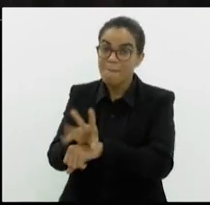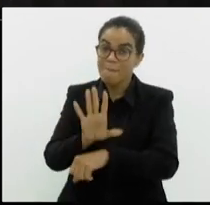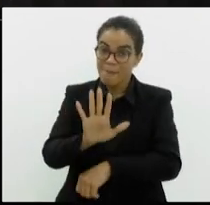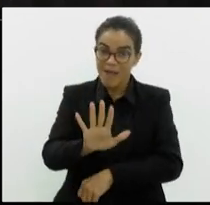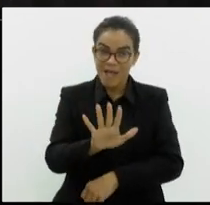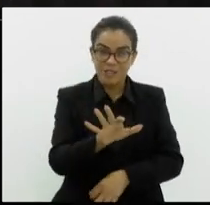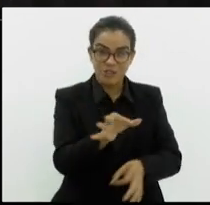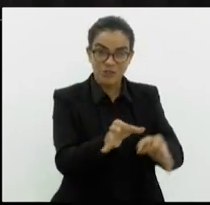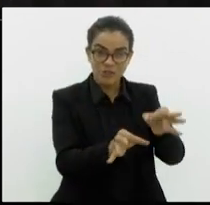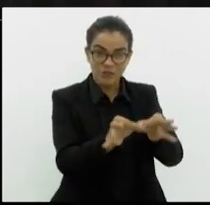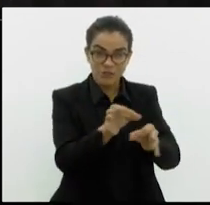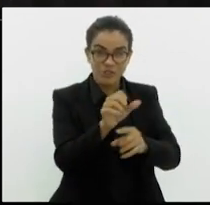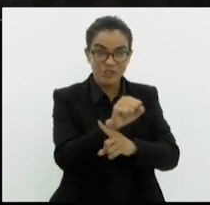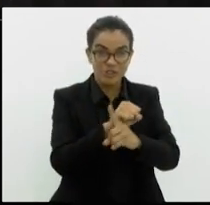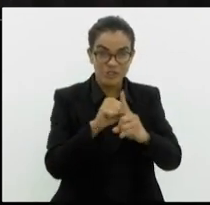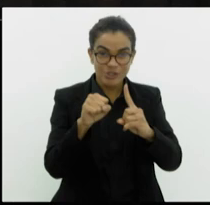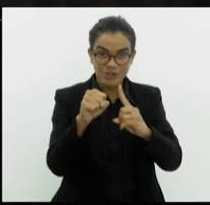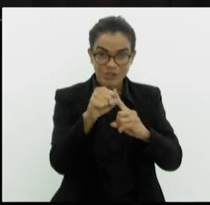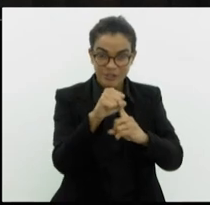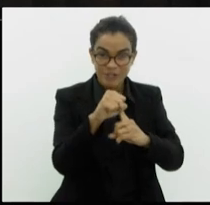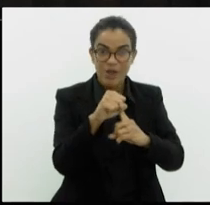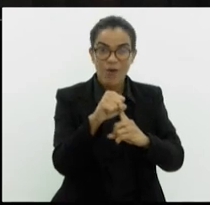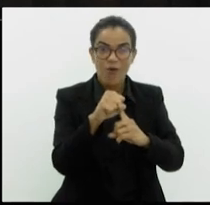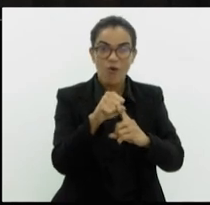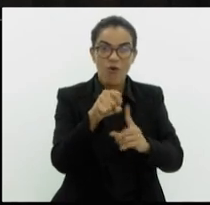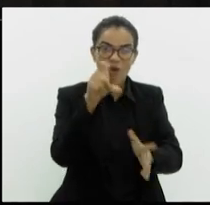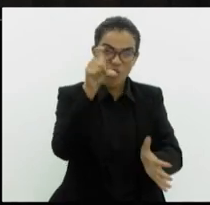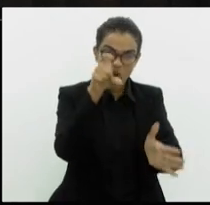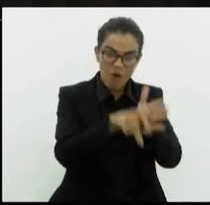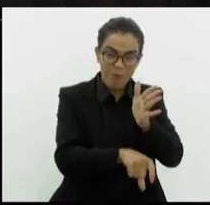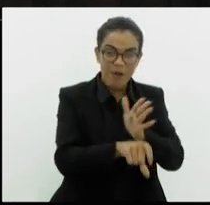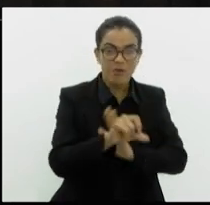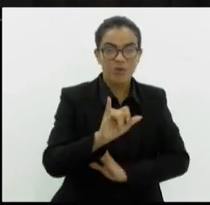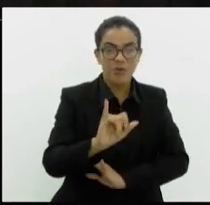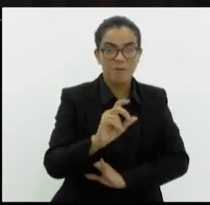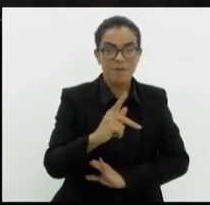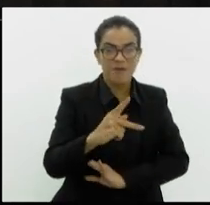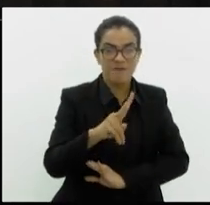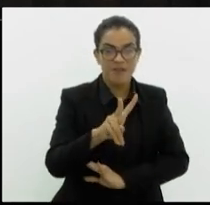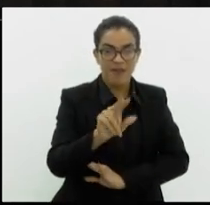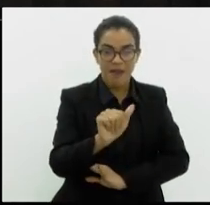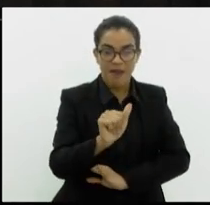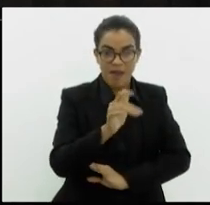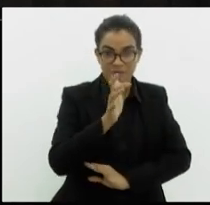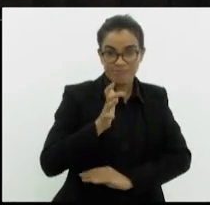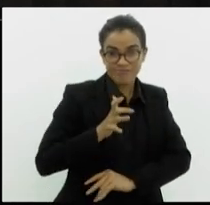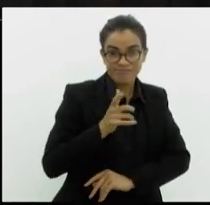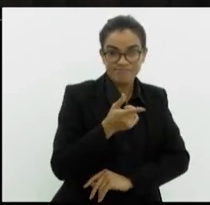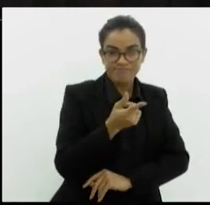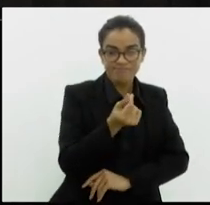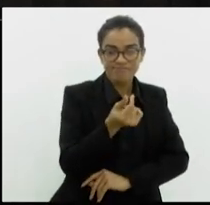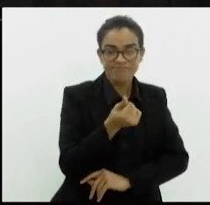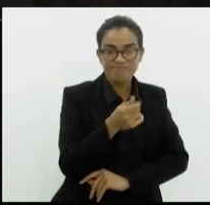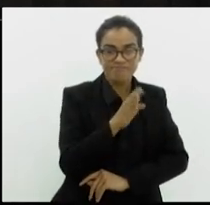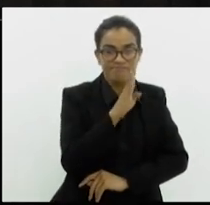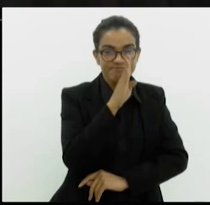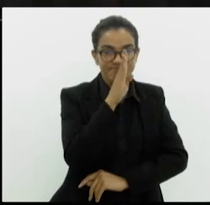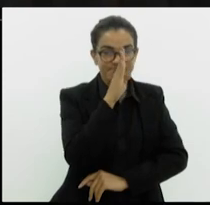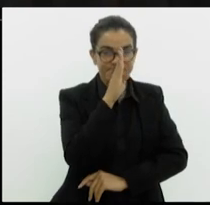justiça social, cobrando IPVA dos mais ricos, fica todo